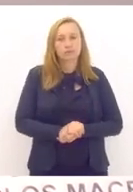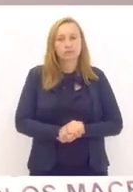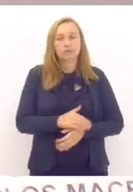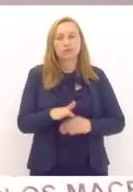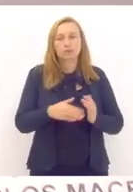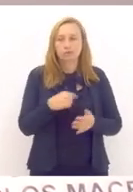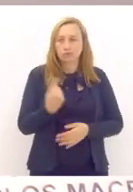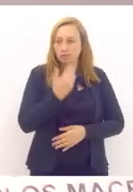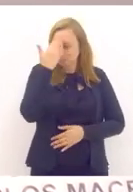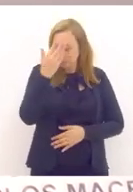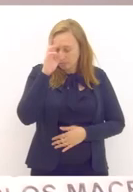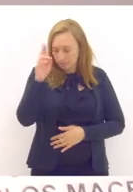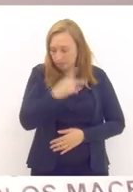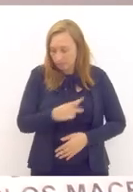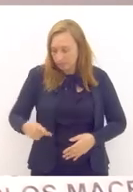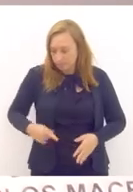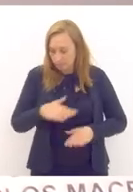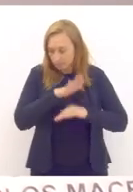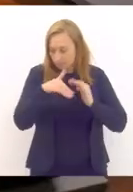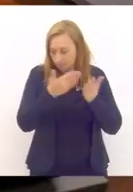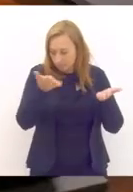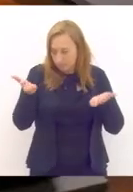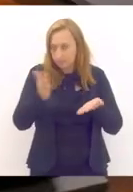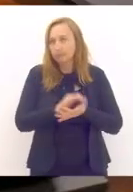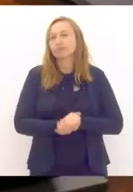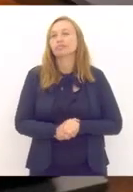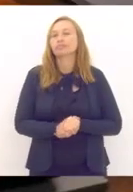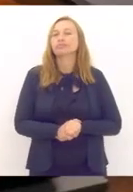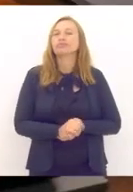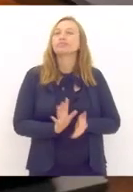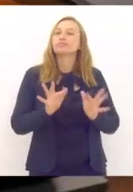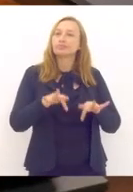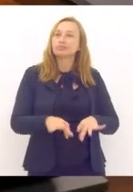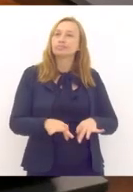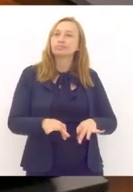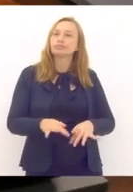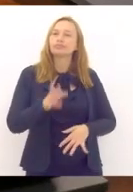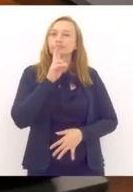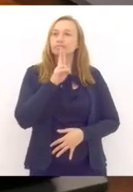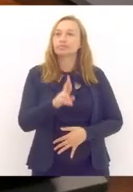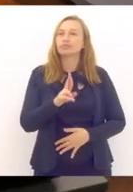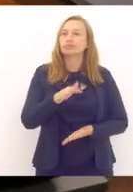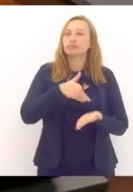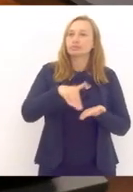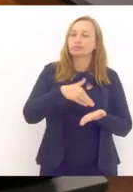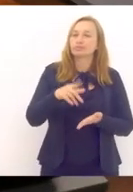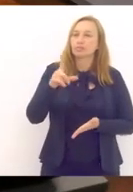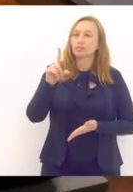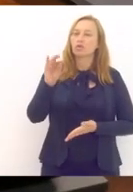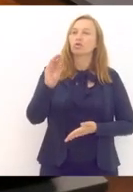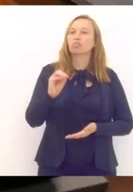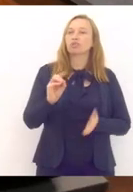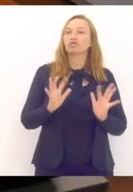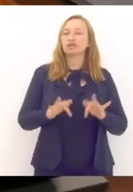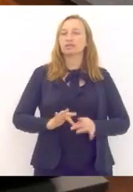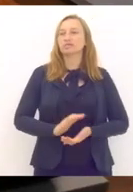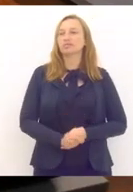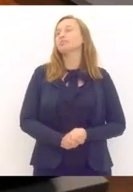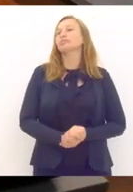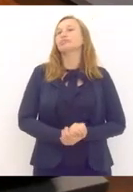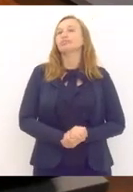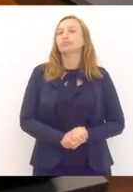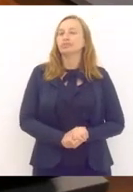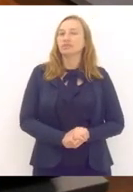nós. Obrigado, presidente. Obrigado a todos. Obrigado, Carlos. Para concluir as respostas, o secretário Lobo, e encerramos.